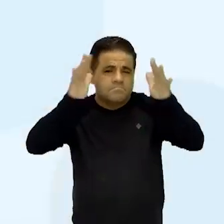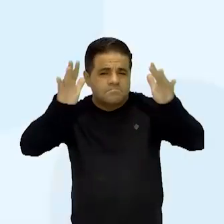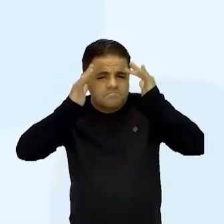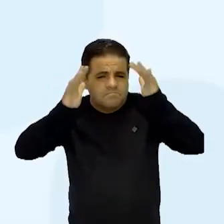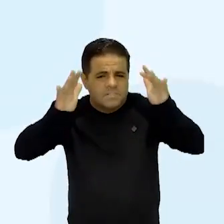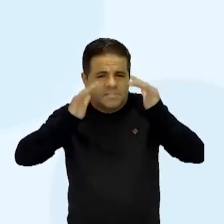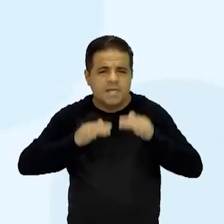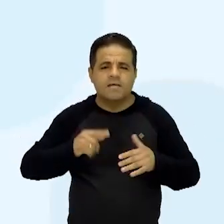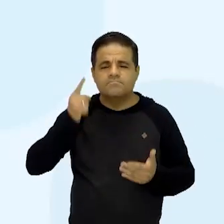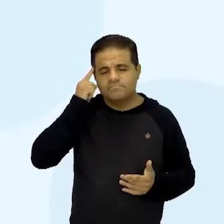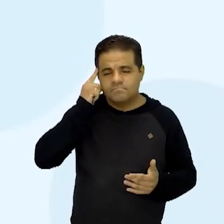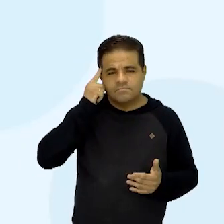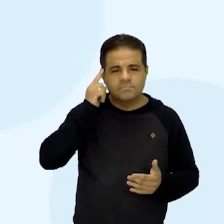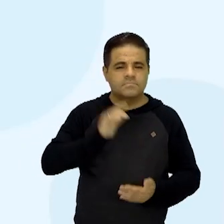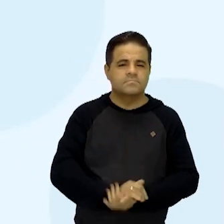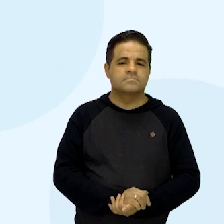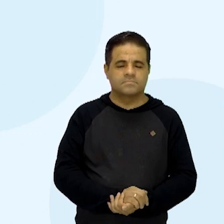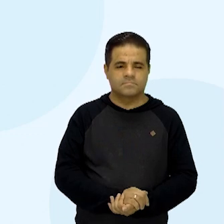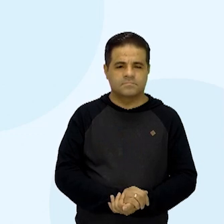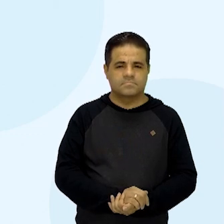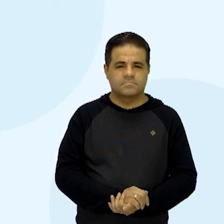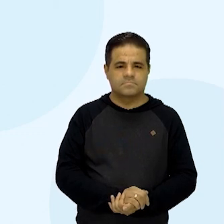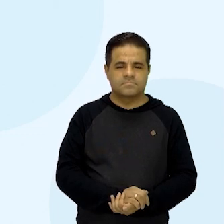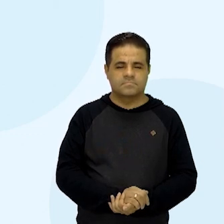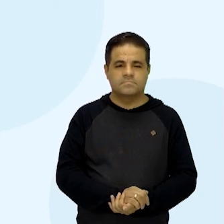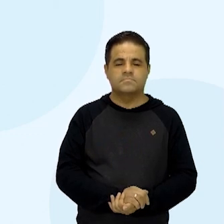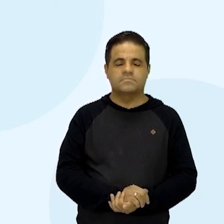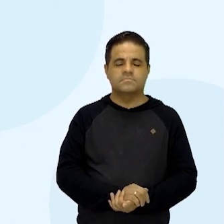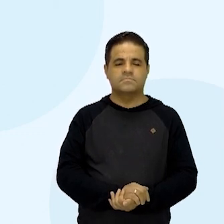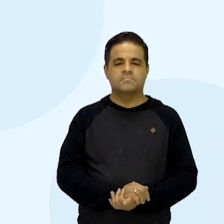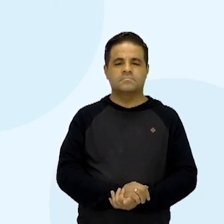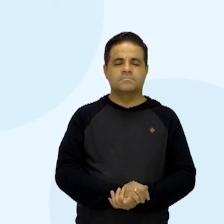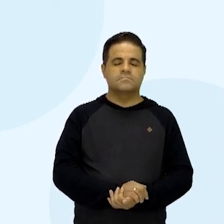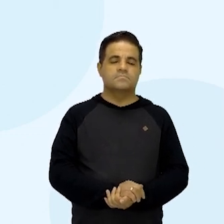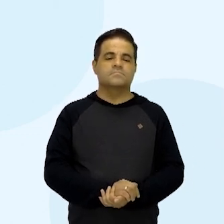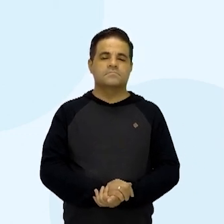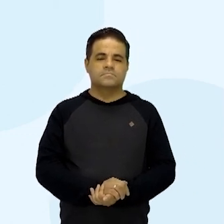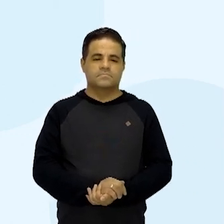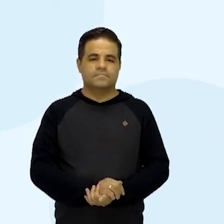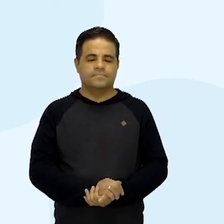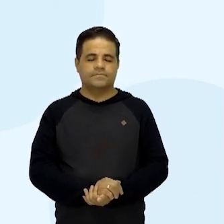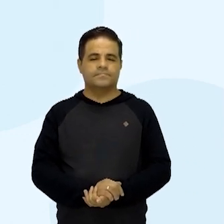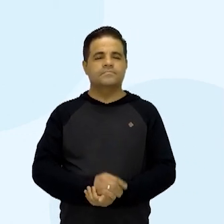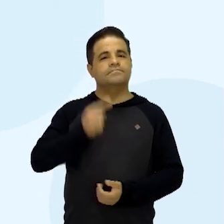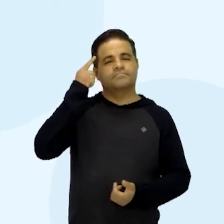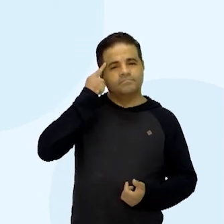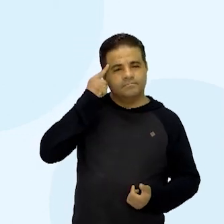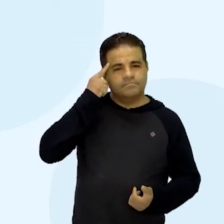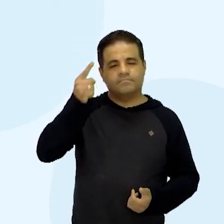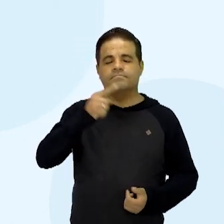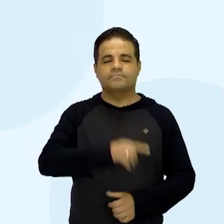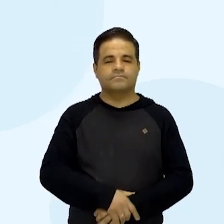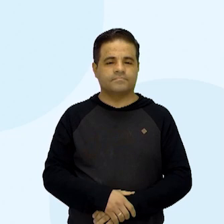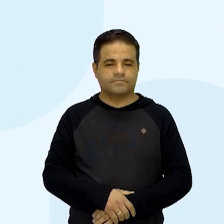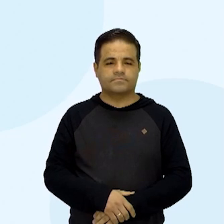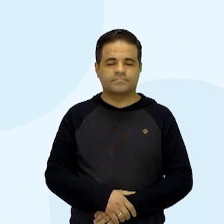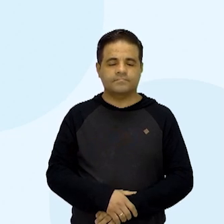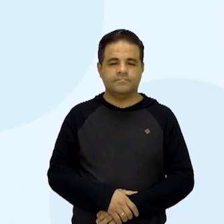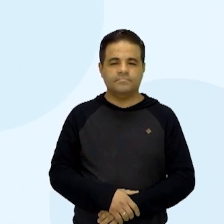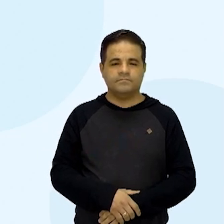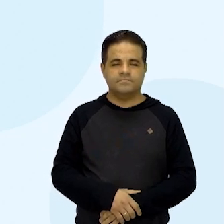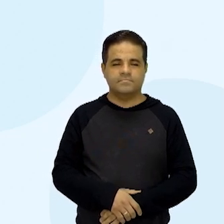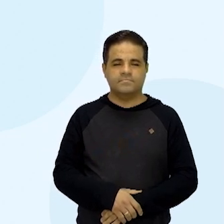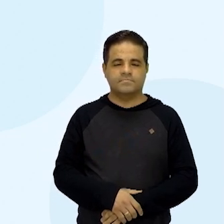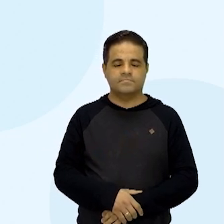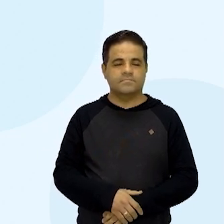Então, based on what we have talked so far, and using your previous knowledge, what do you know about